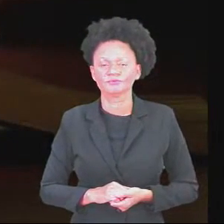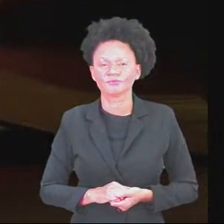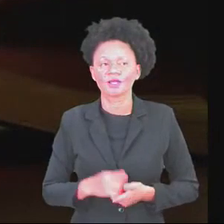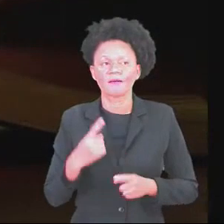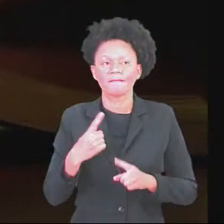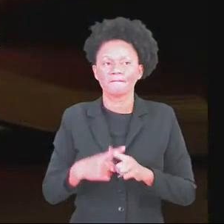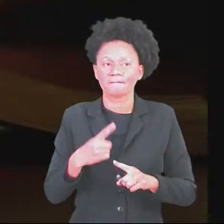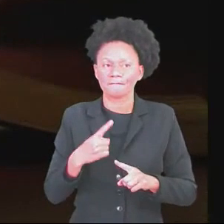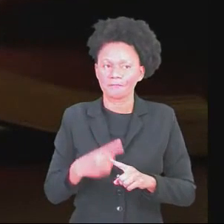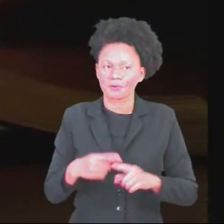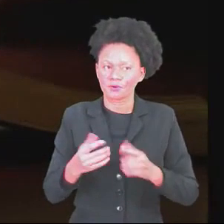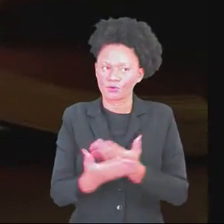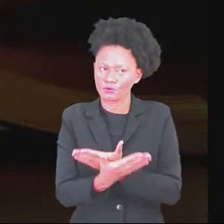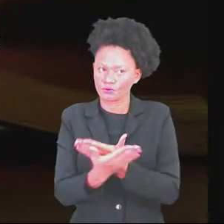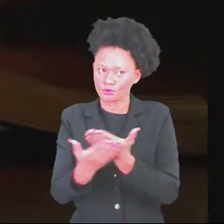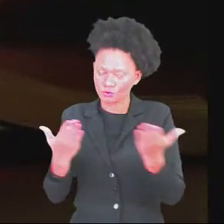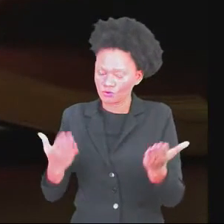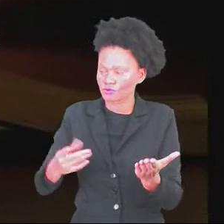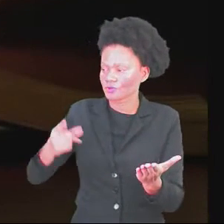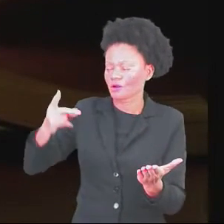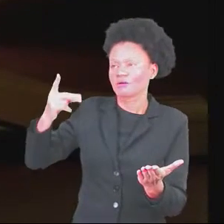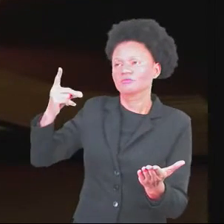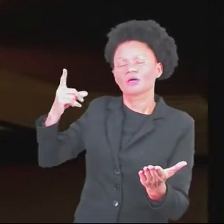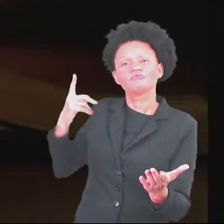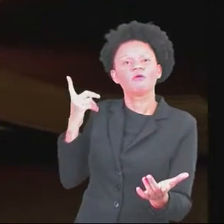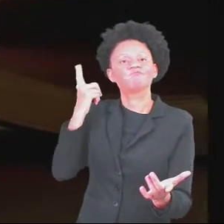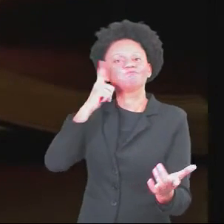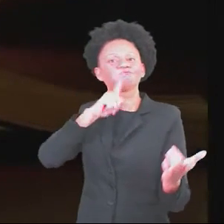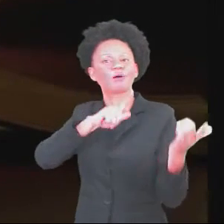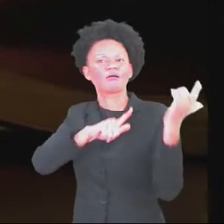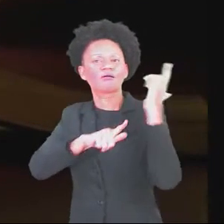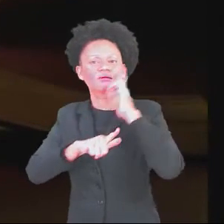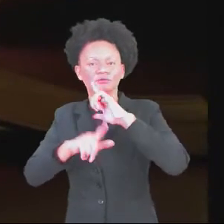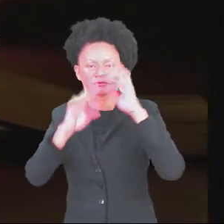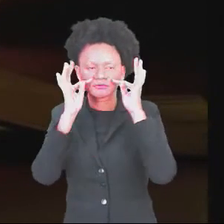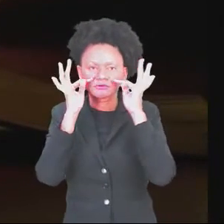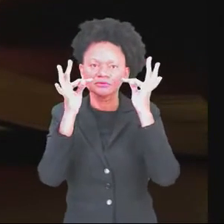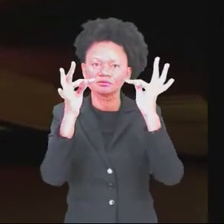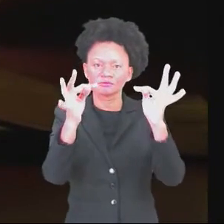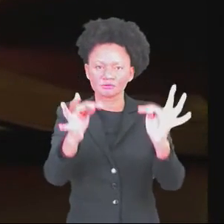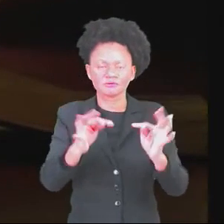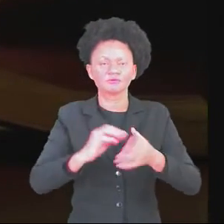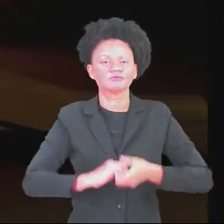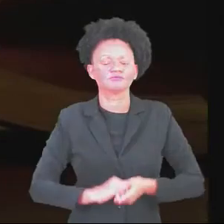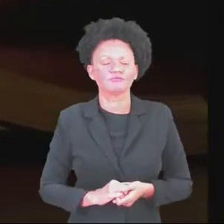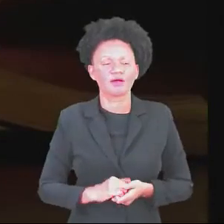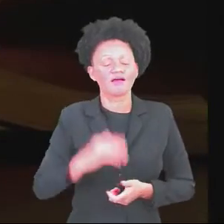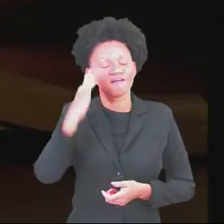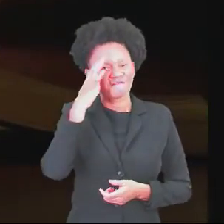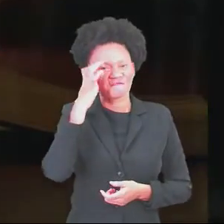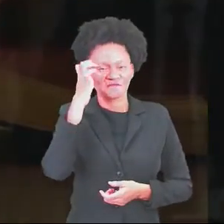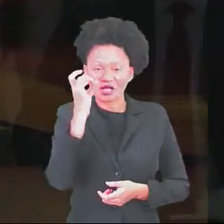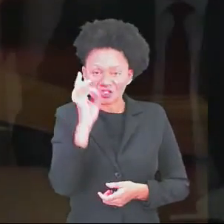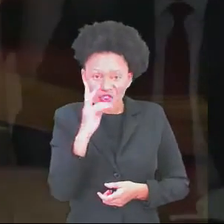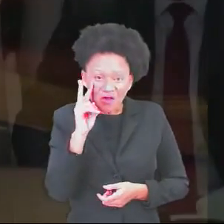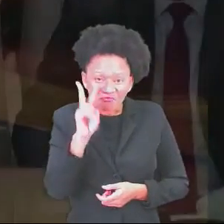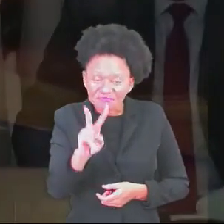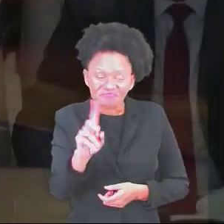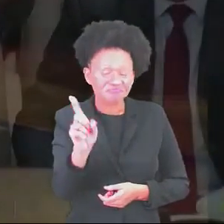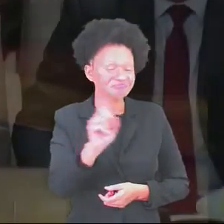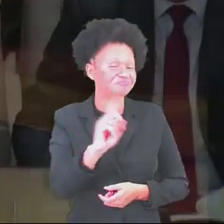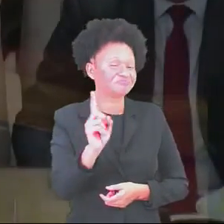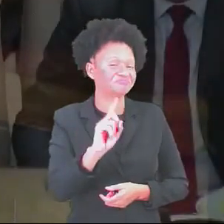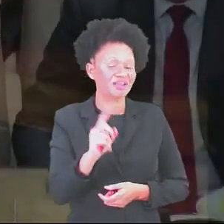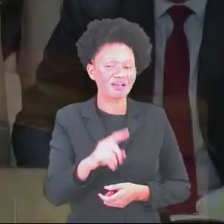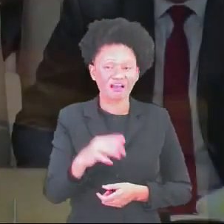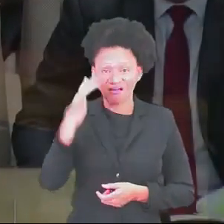Porque por ela os antigos alcançaram testemunho. Irmãos, fé não é só ver. Diga assim,